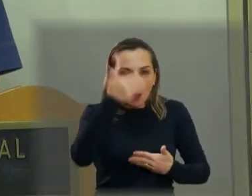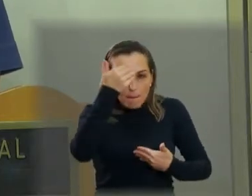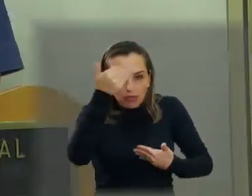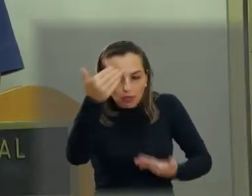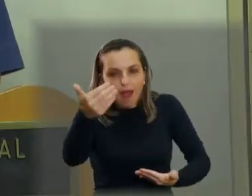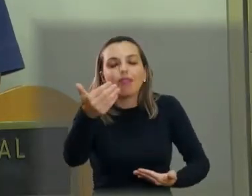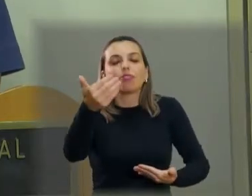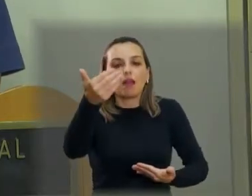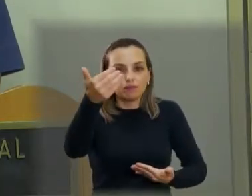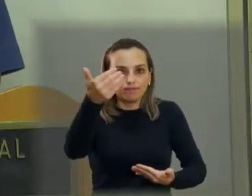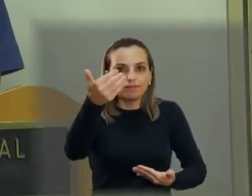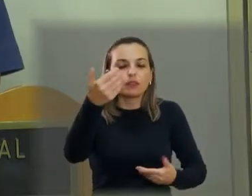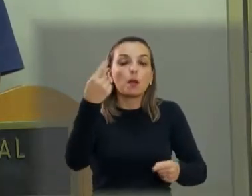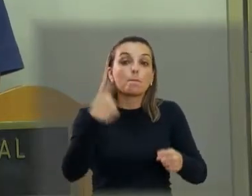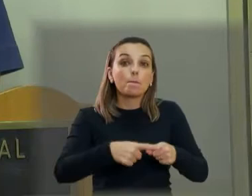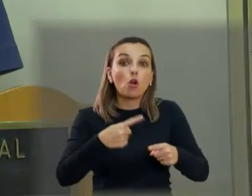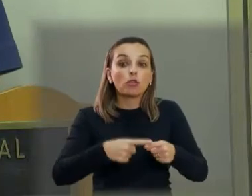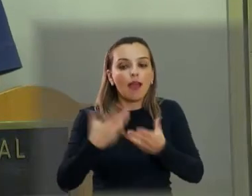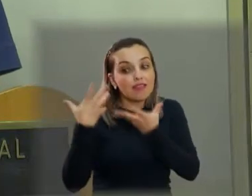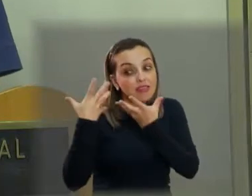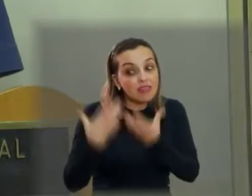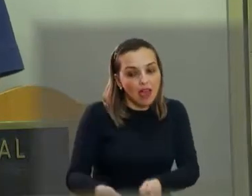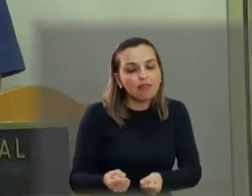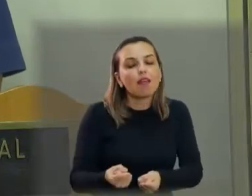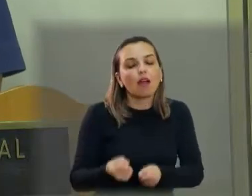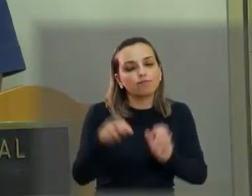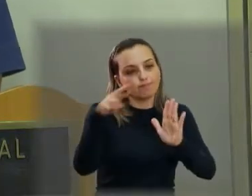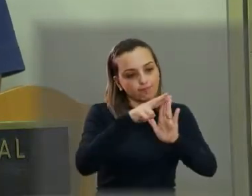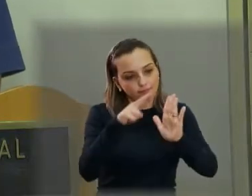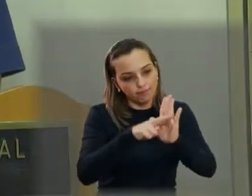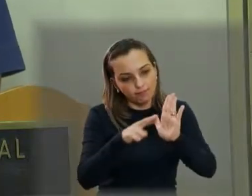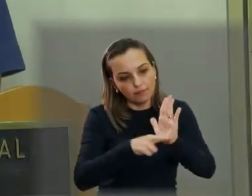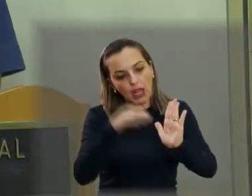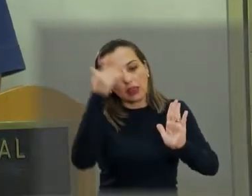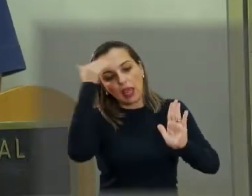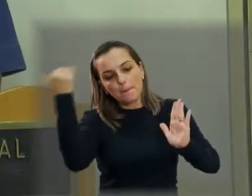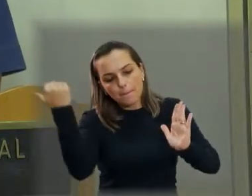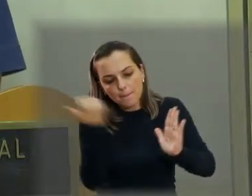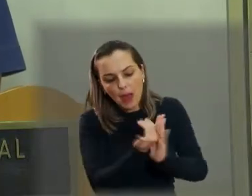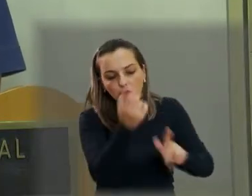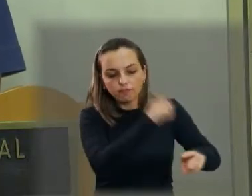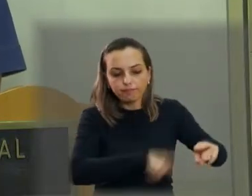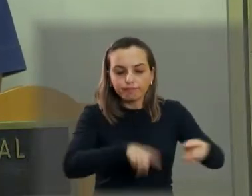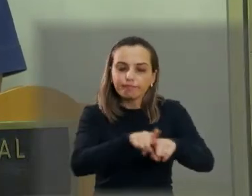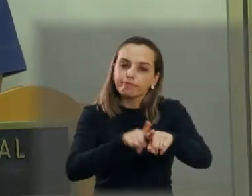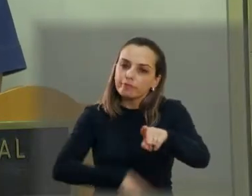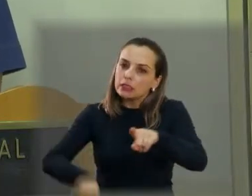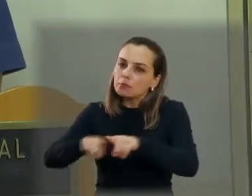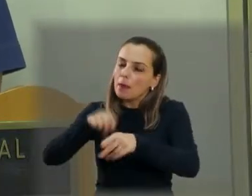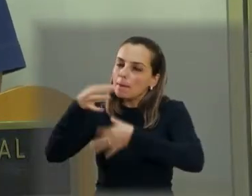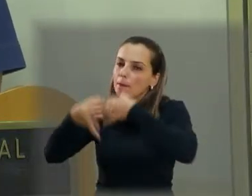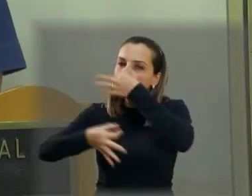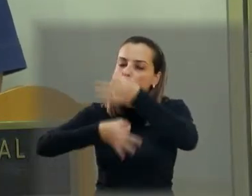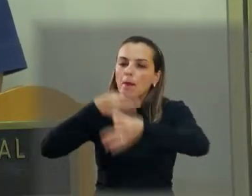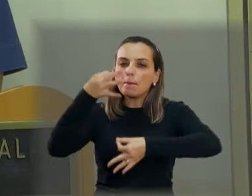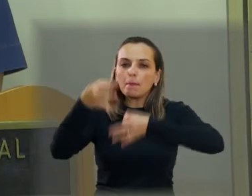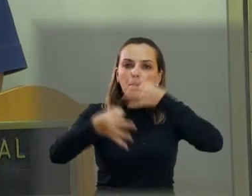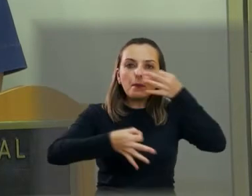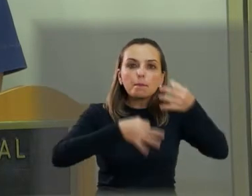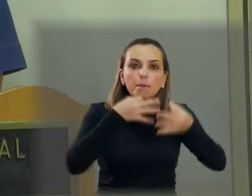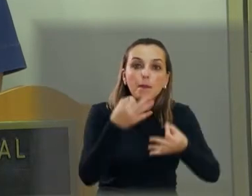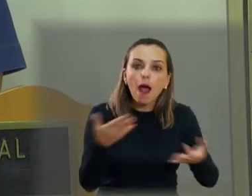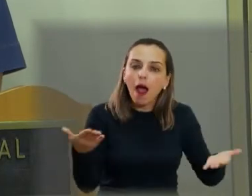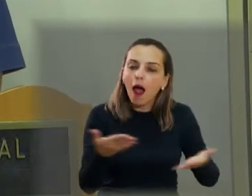que atende aos nossos apelos, todas as parcerias e todas as sugestões que a gente tem ouvido